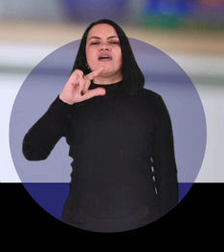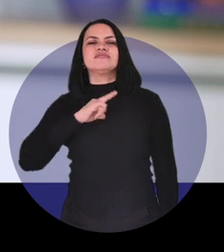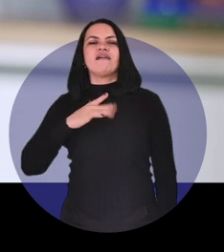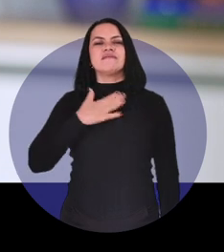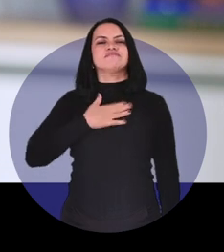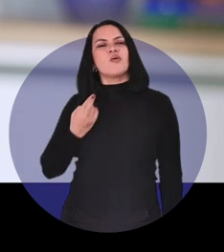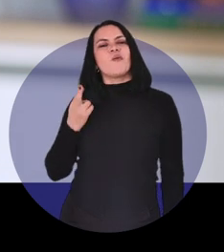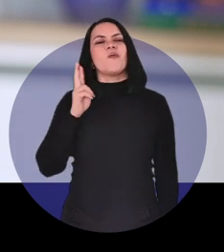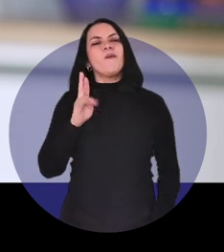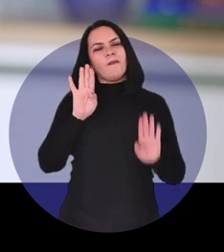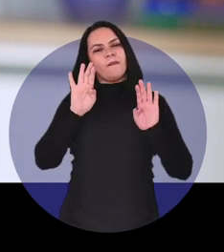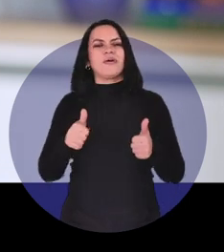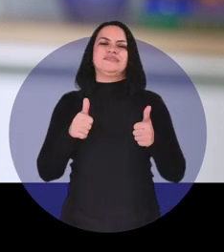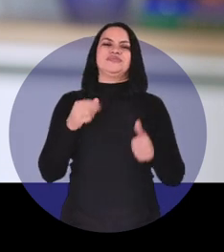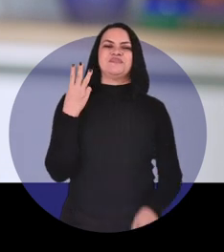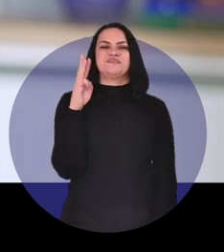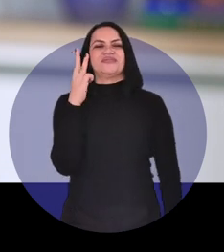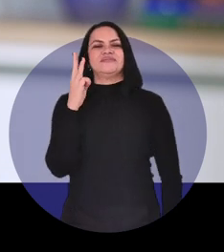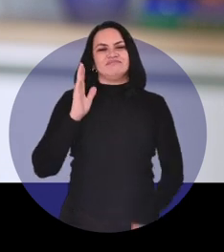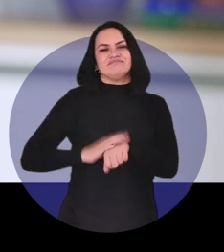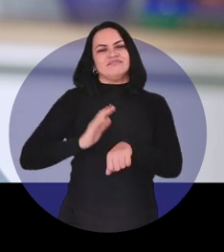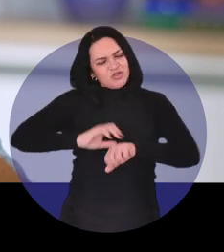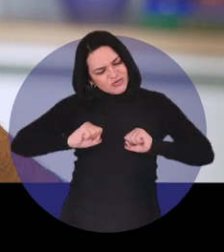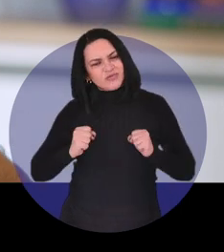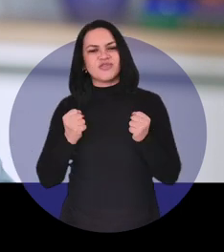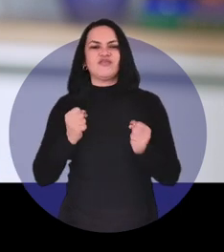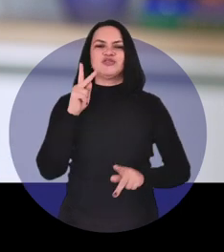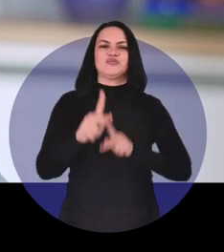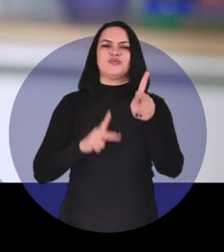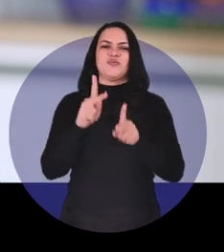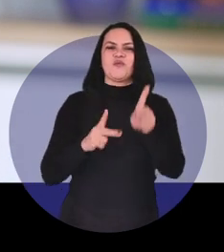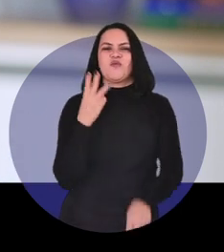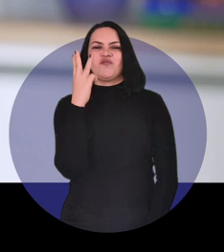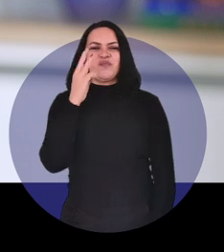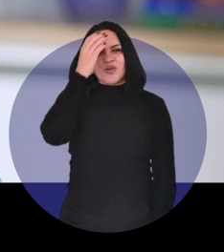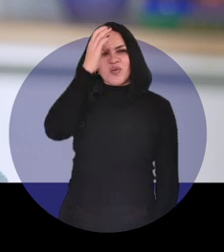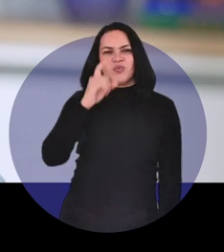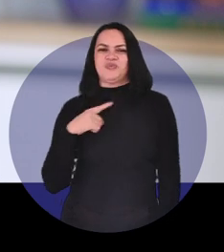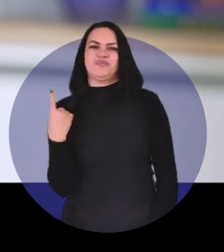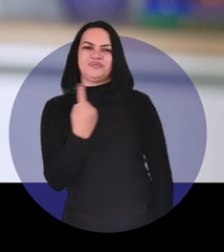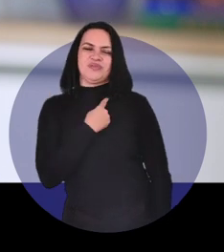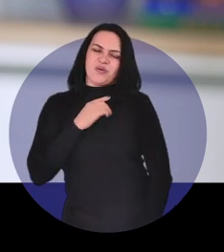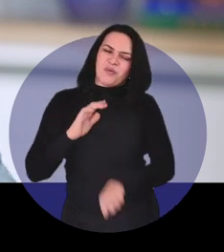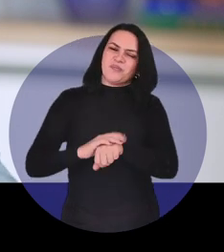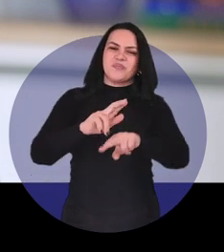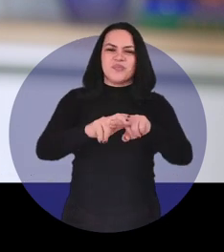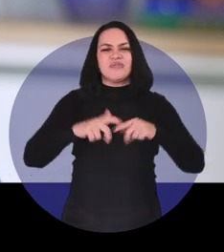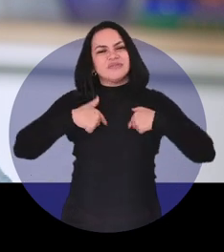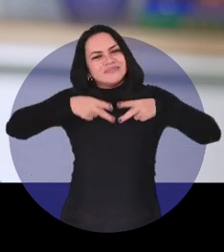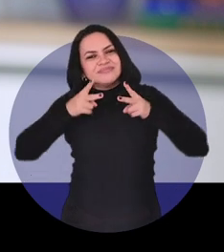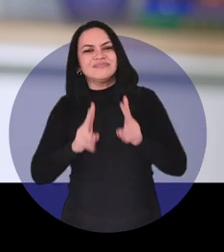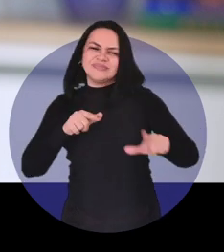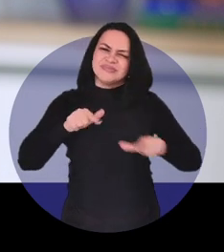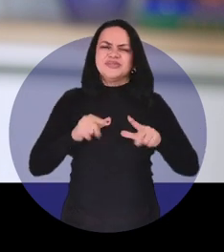sempre será o de representar bem o Maranhão. Ser um defensor do nosso povo, da nossa cultura. Por isso